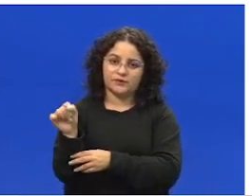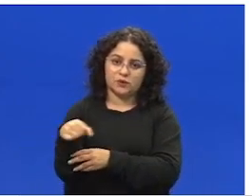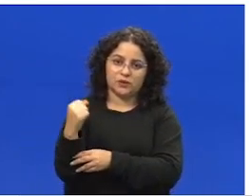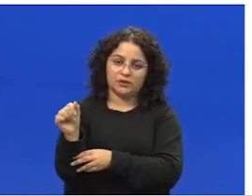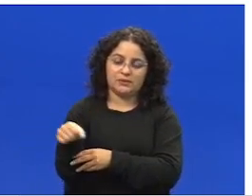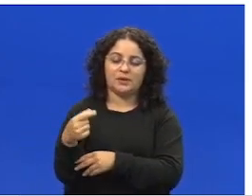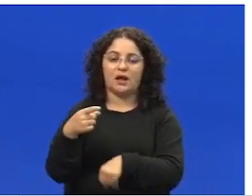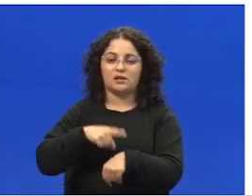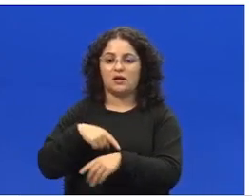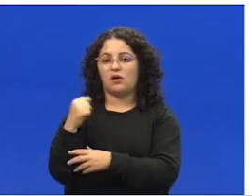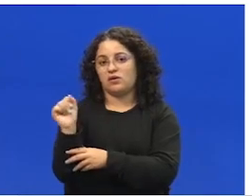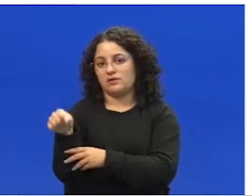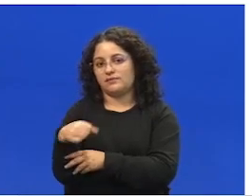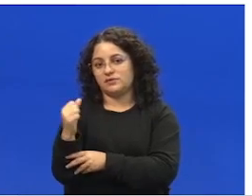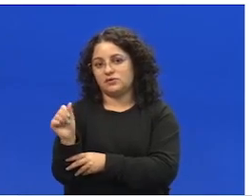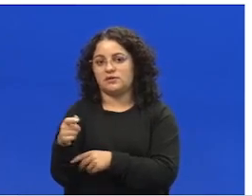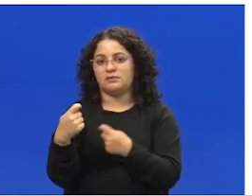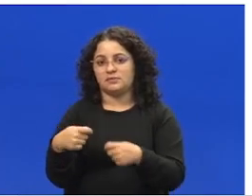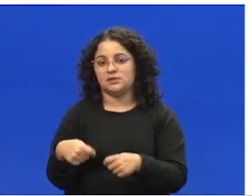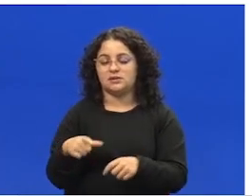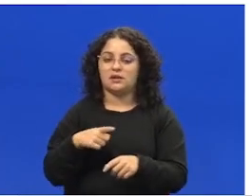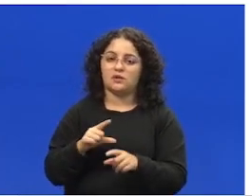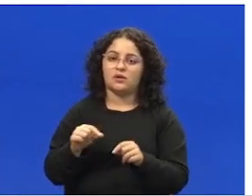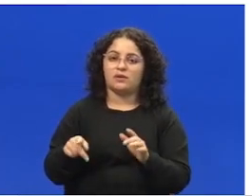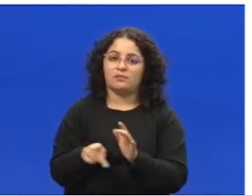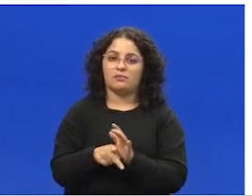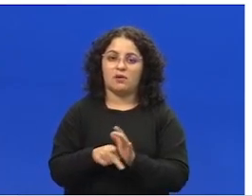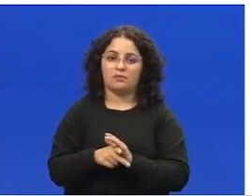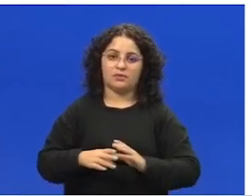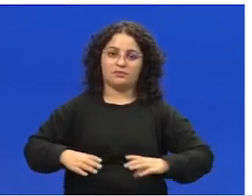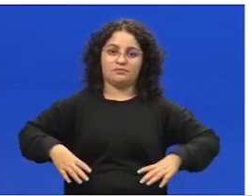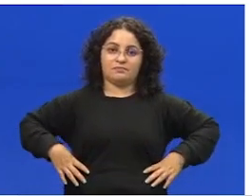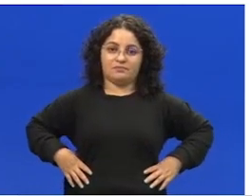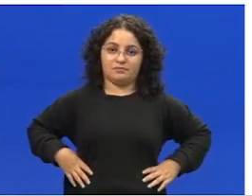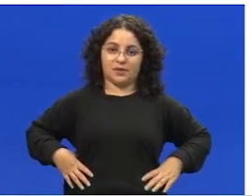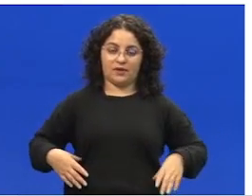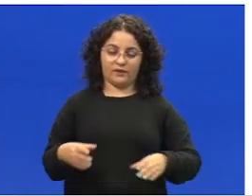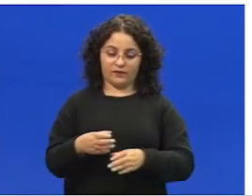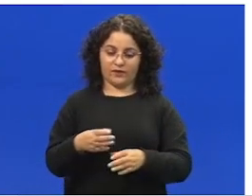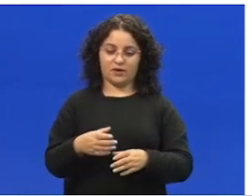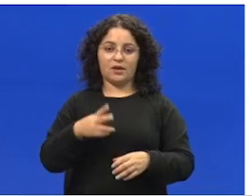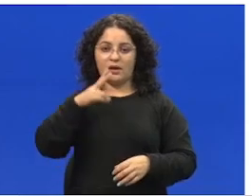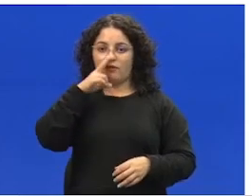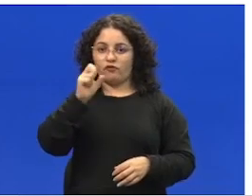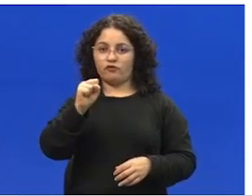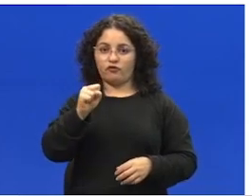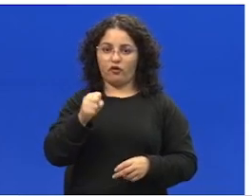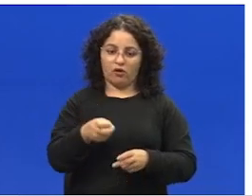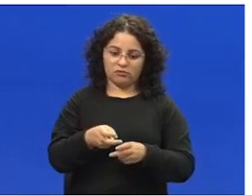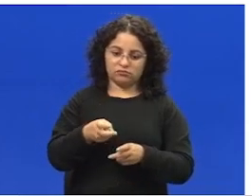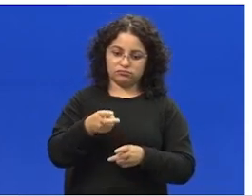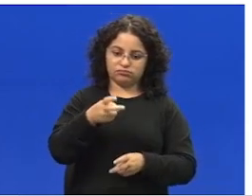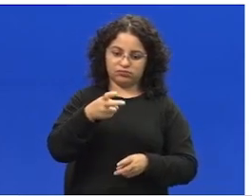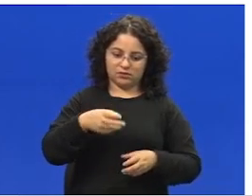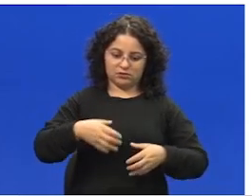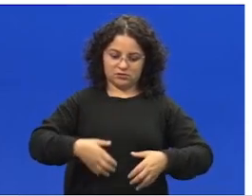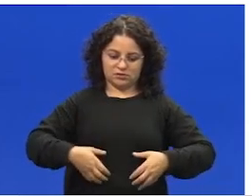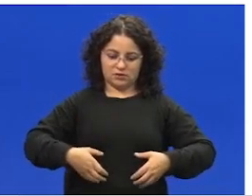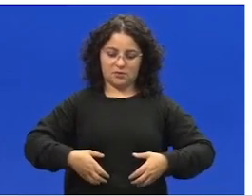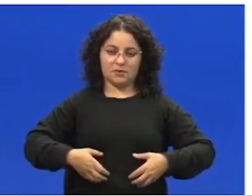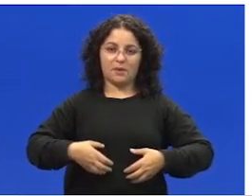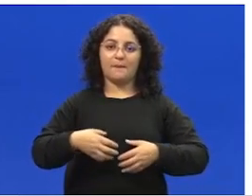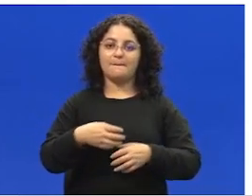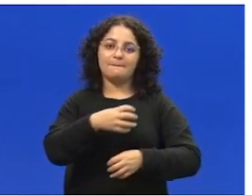durante a fisioterapia eu preciso estabilizar o segmento lombar, fortalecer a musculatura estabilizadora da pelve, manter